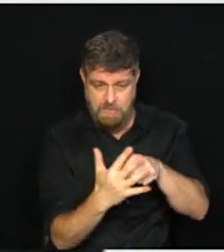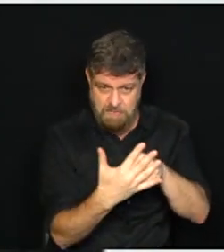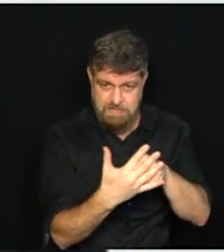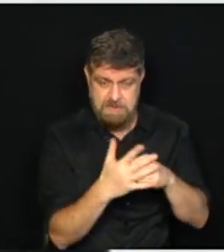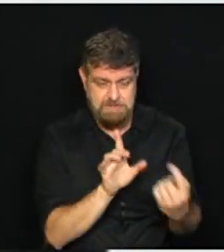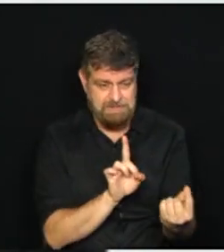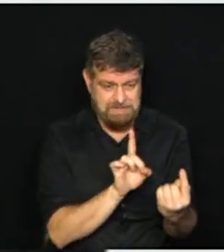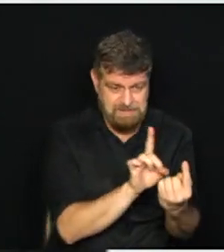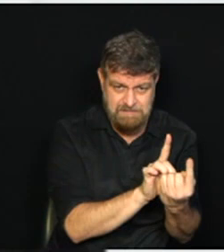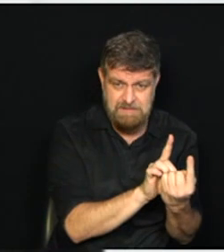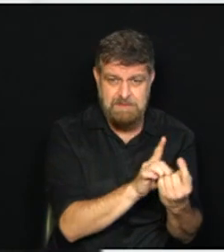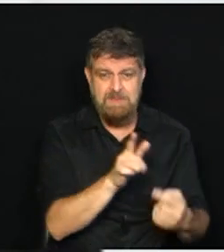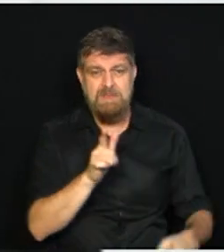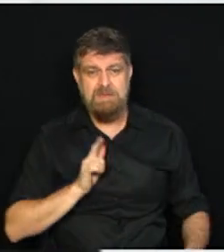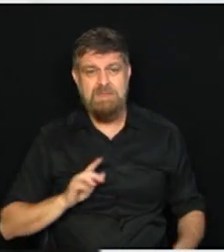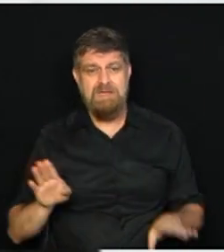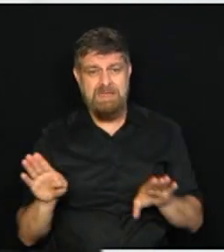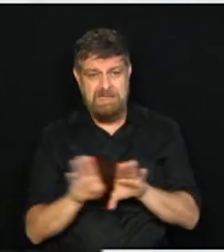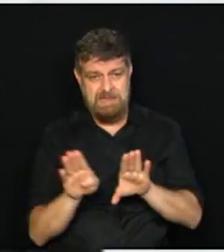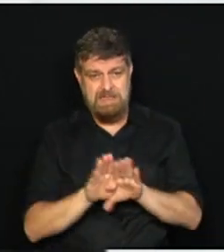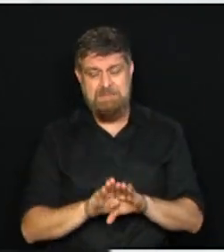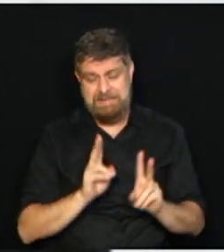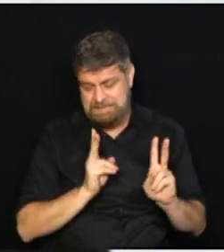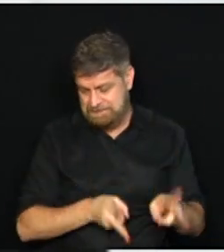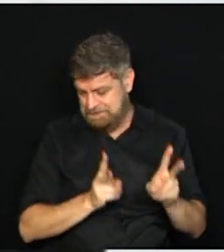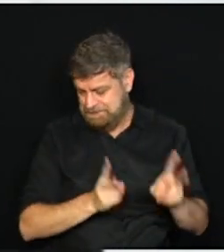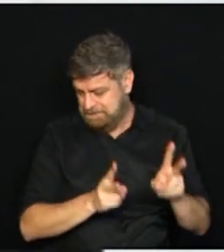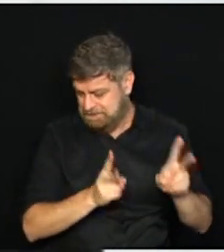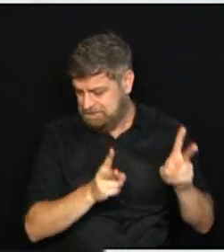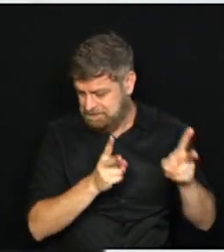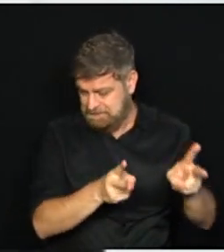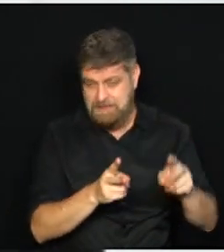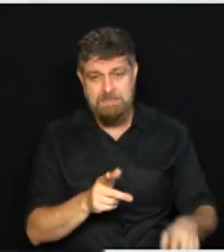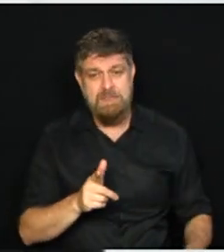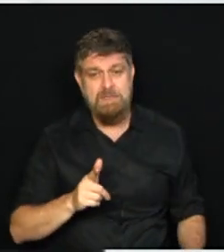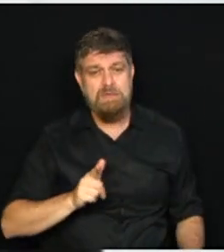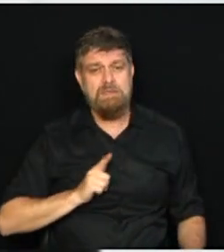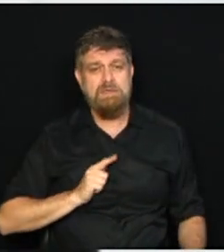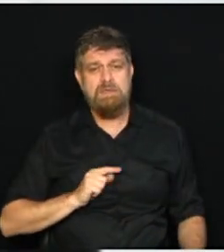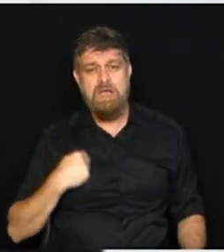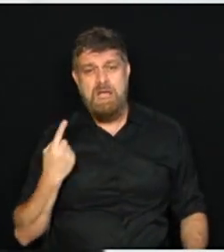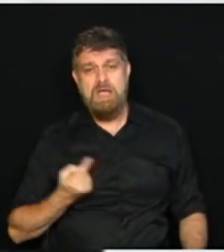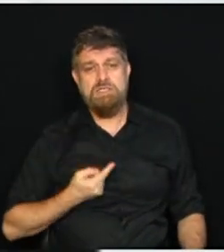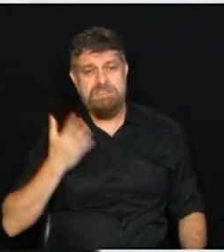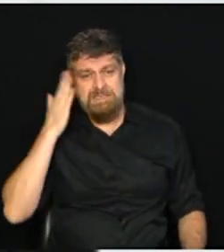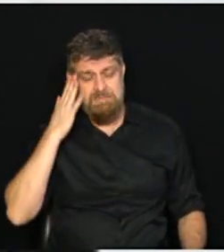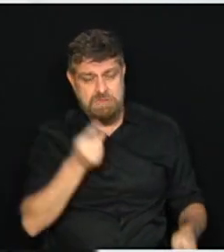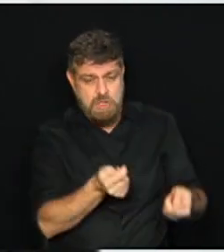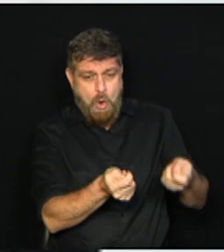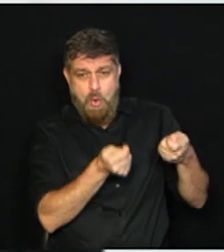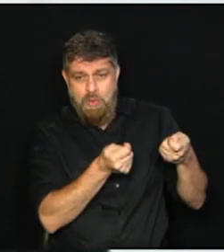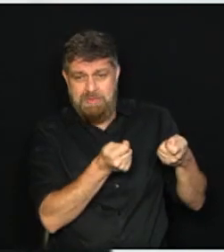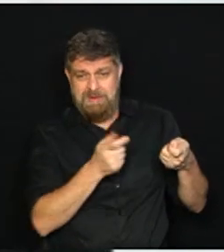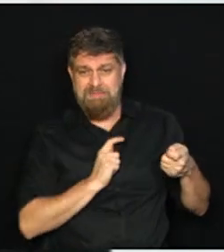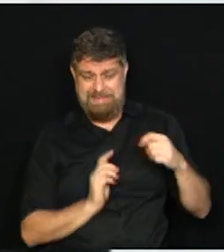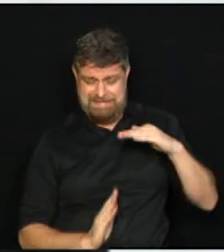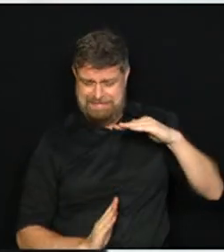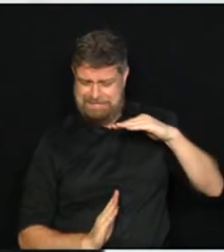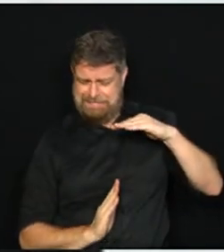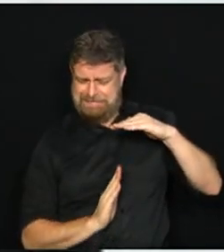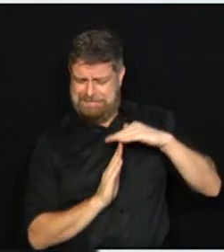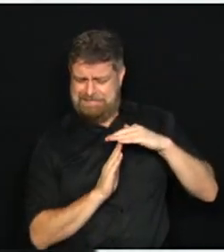uma movimentação significativa e constante, mas é uma situação que nós chamamos de equilíbrio numa taxa alta. Ela